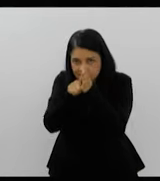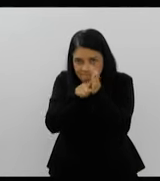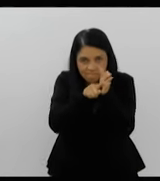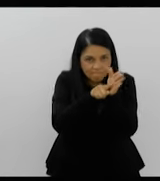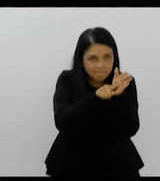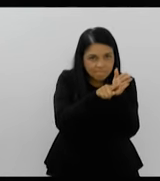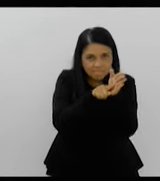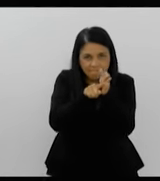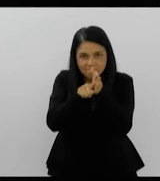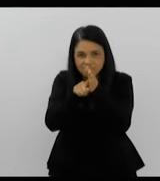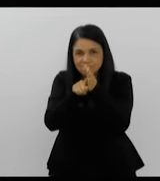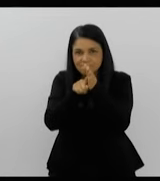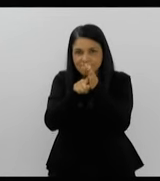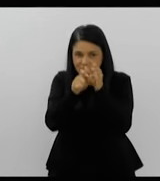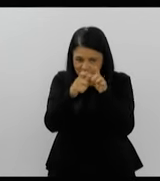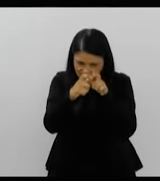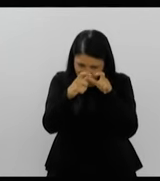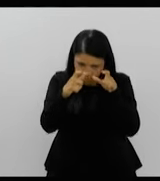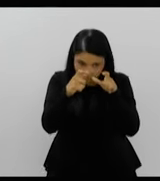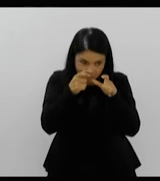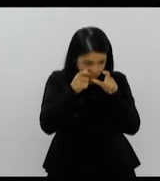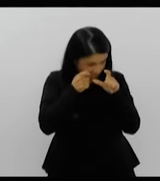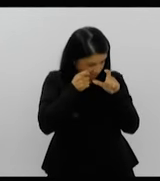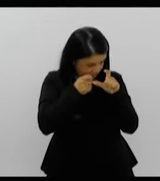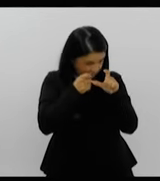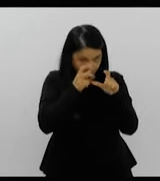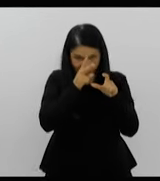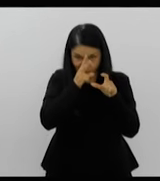uma lupa com um aumento bastante forte,